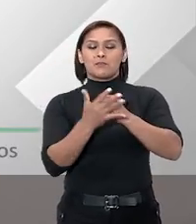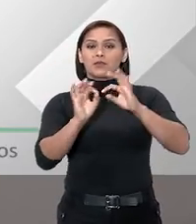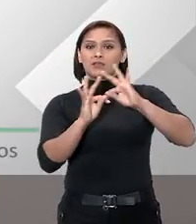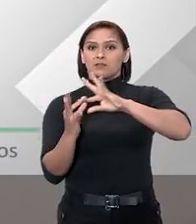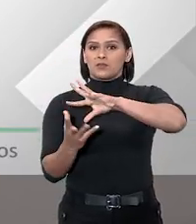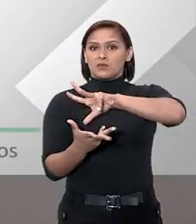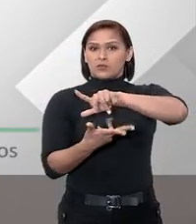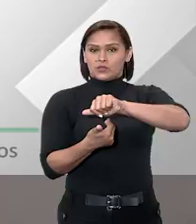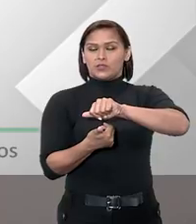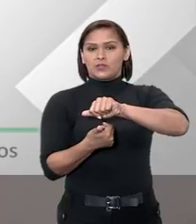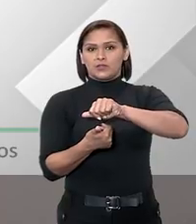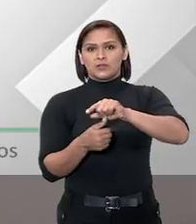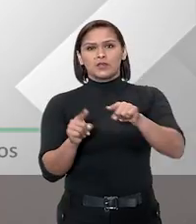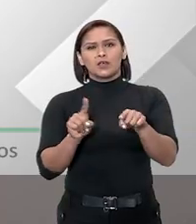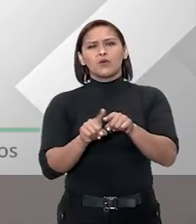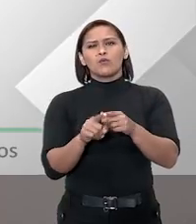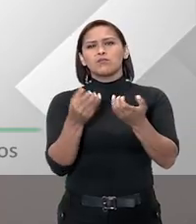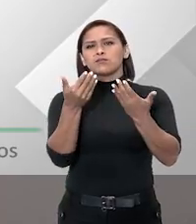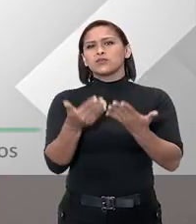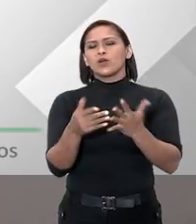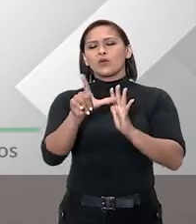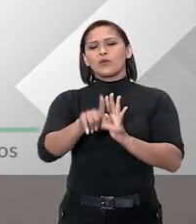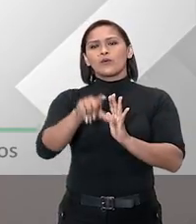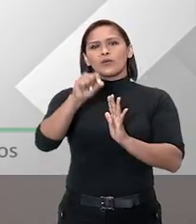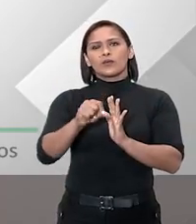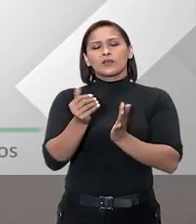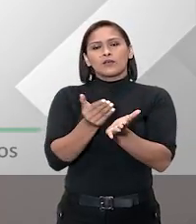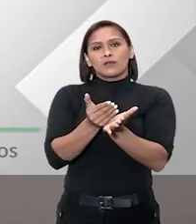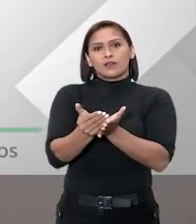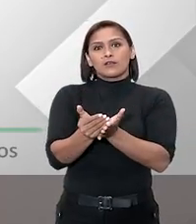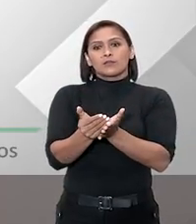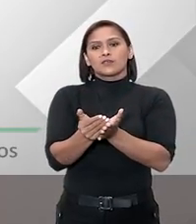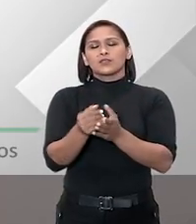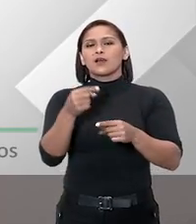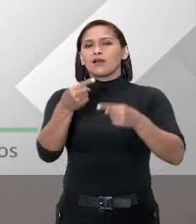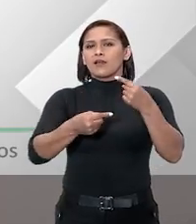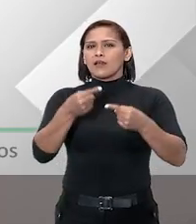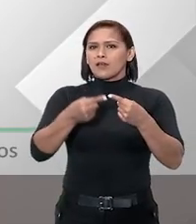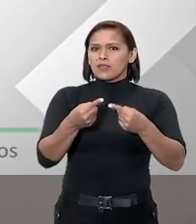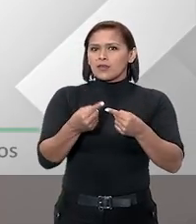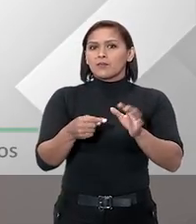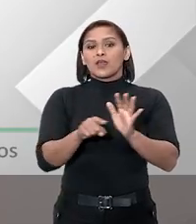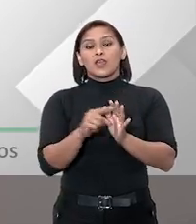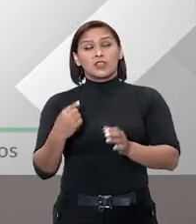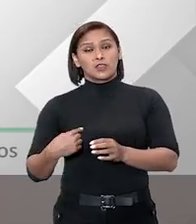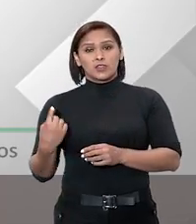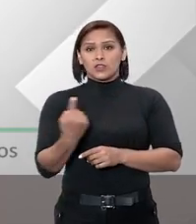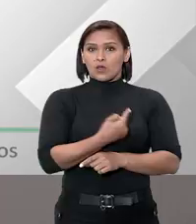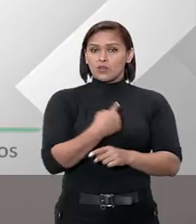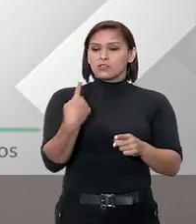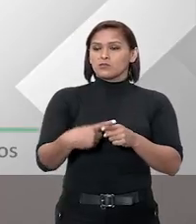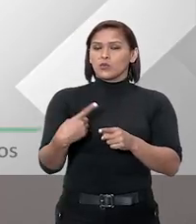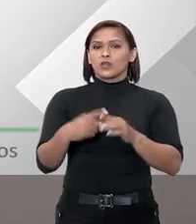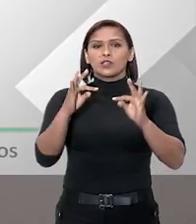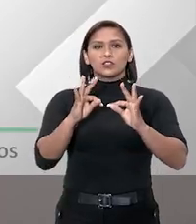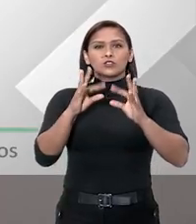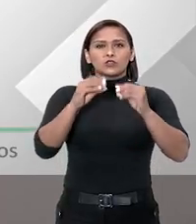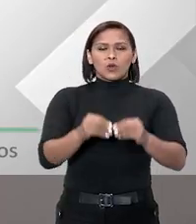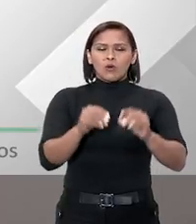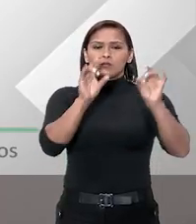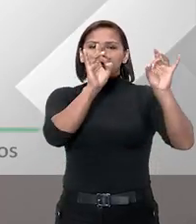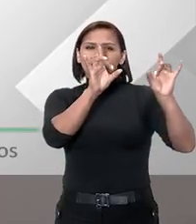mundial. Então, o que que nós começamos a debater, e aí eu estou falando nós, porque todos os que